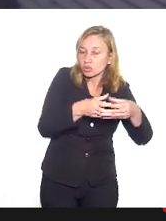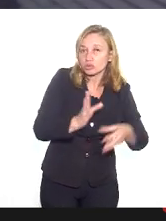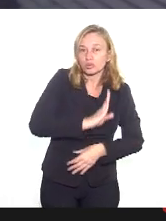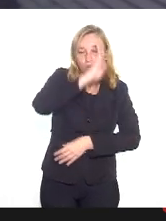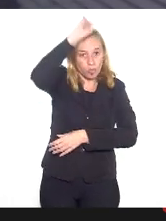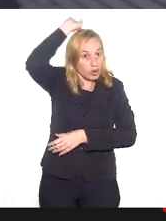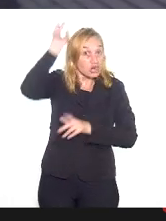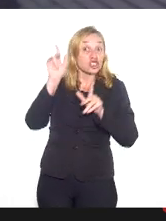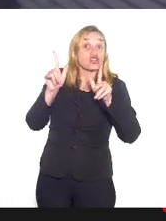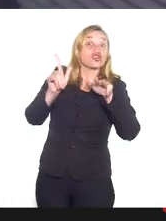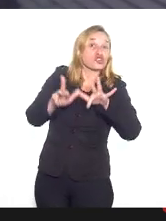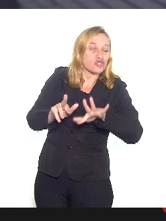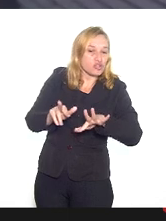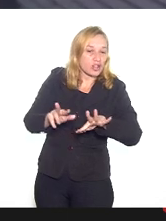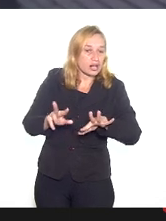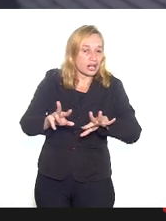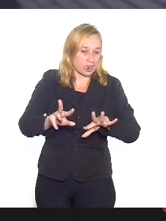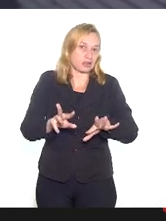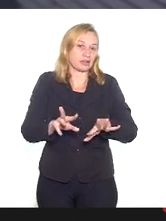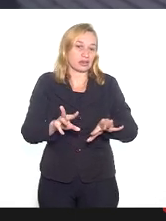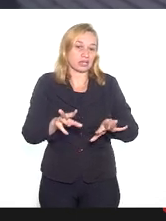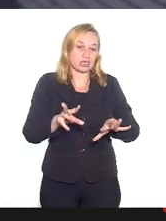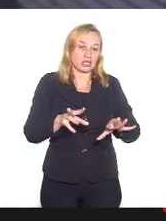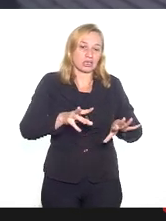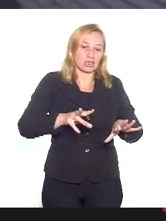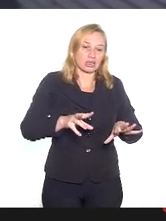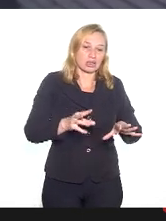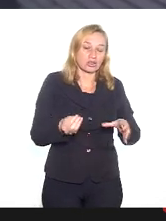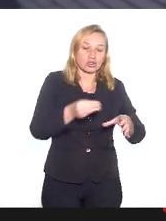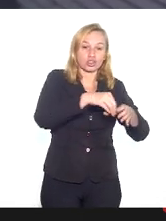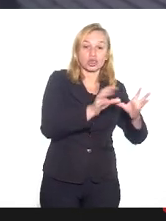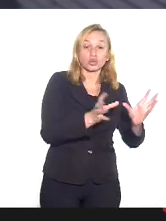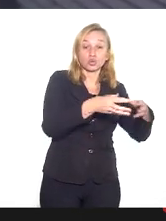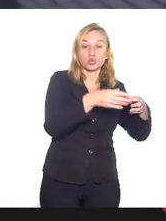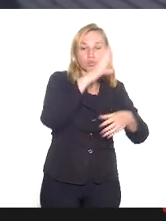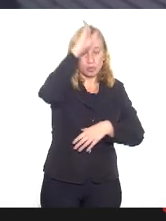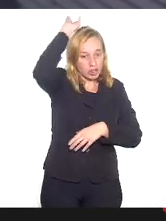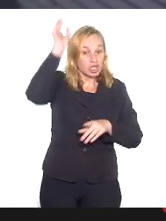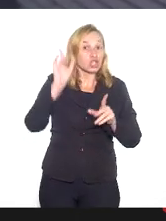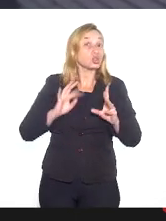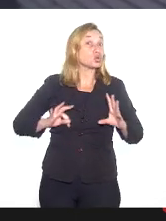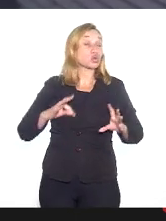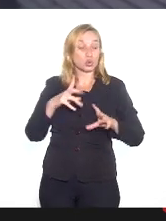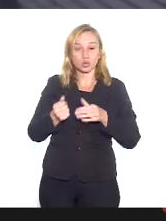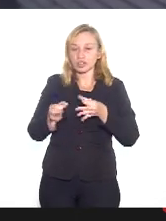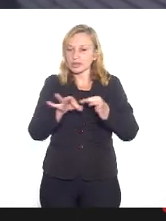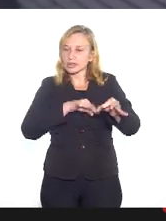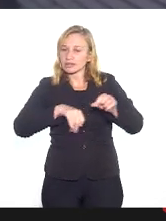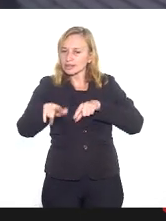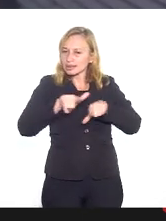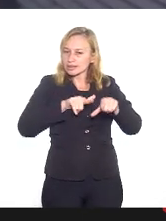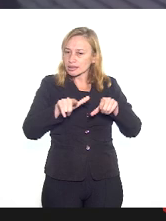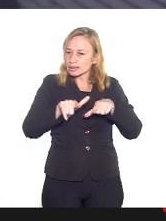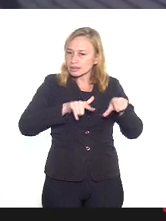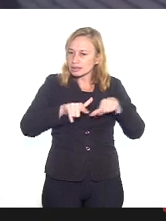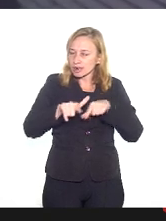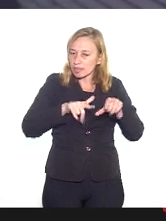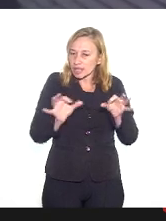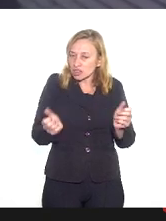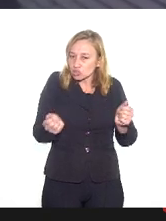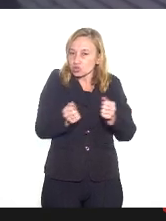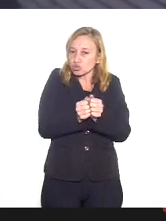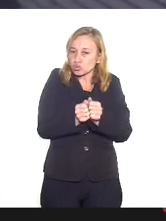né, de ingresso na corporação, e tudo isso está sendo trabalhado em paralelo a